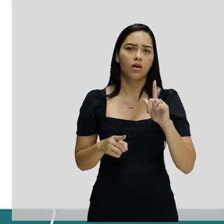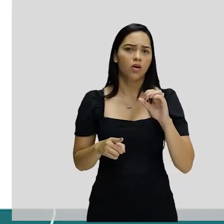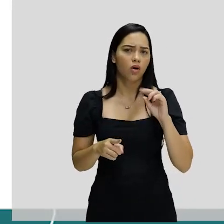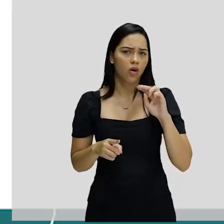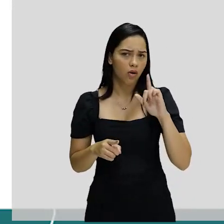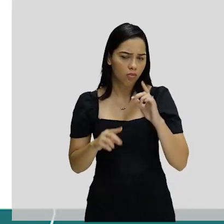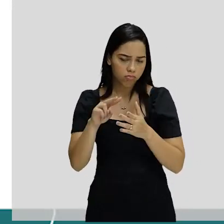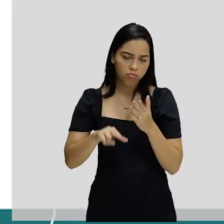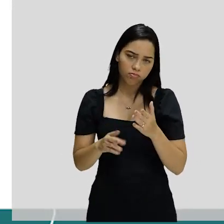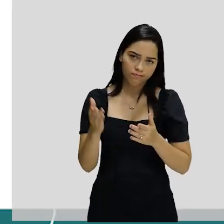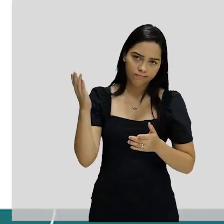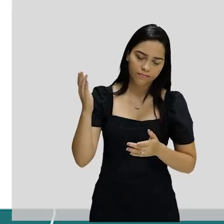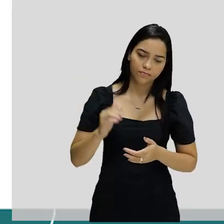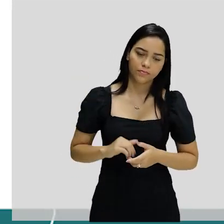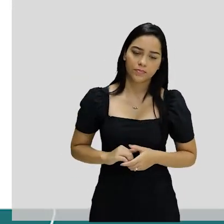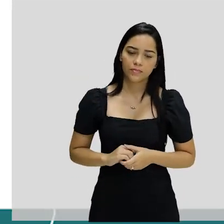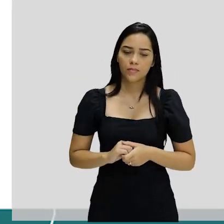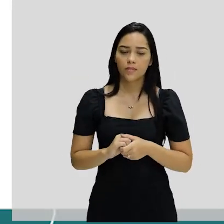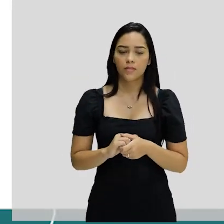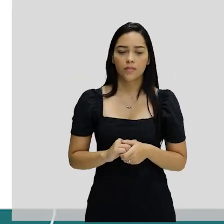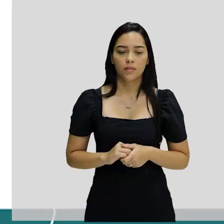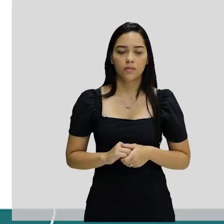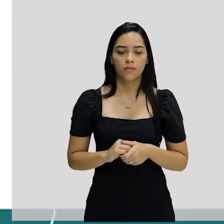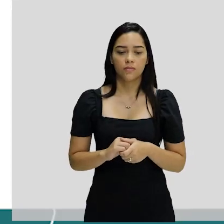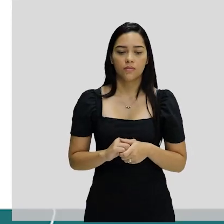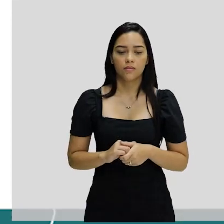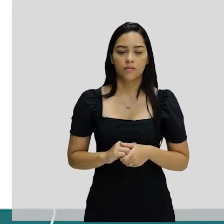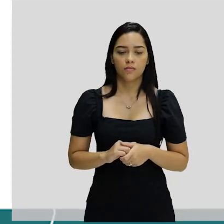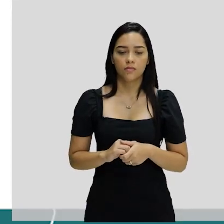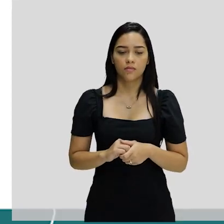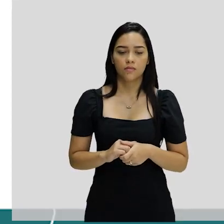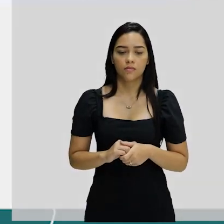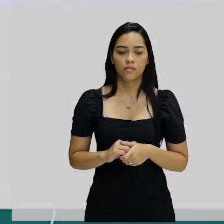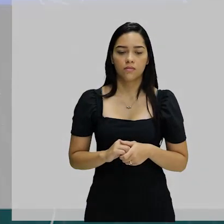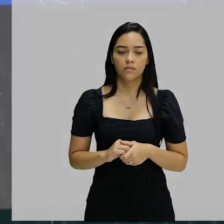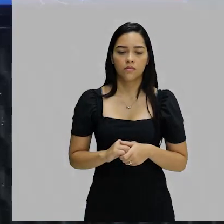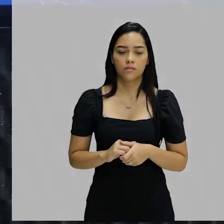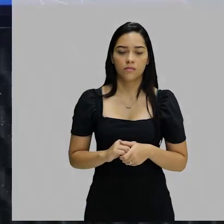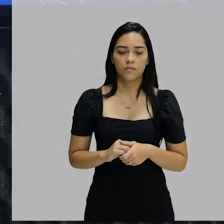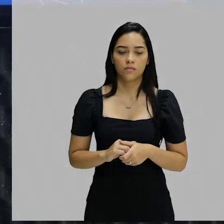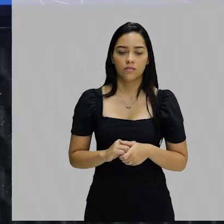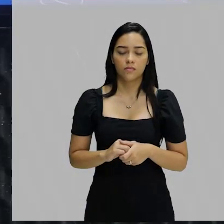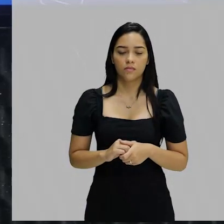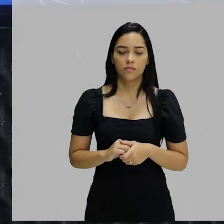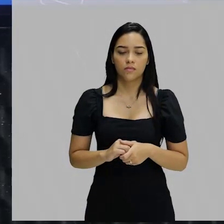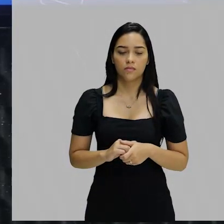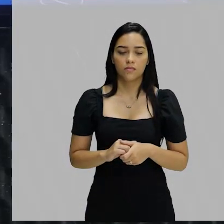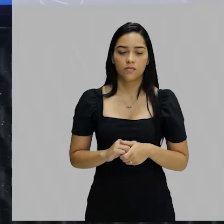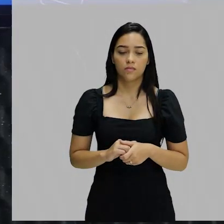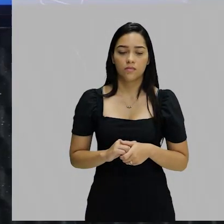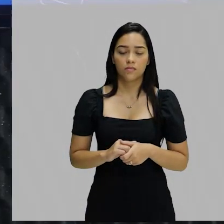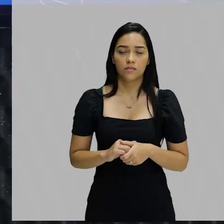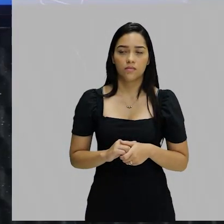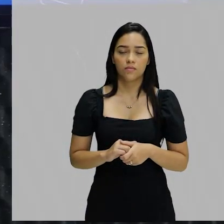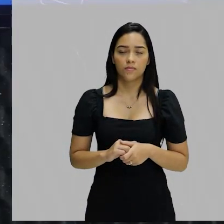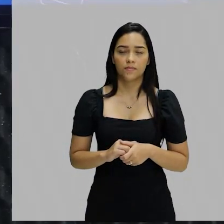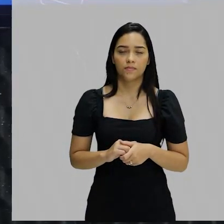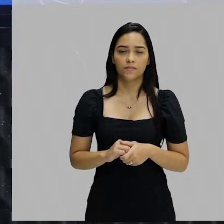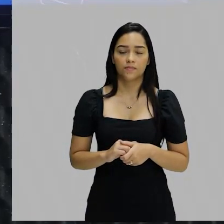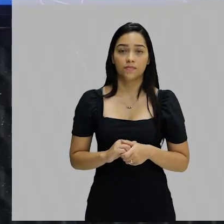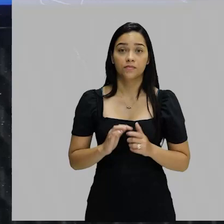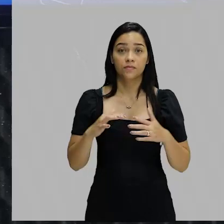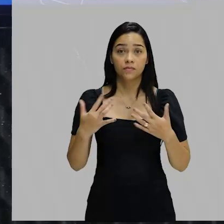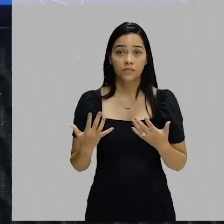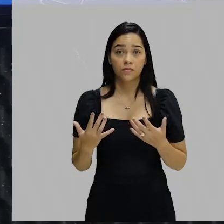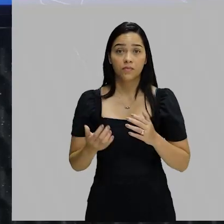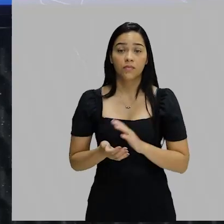glóbulo, gotícula, óvulo, película, retículo, vesículo e entre outras. Então